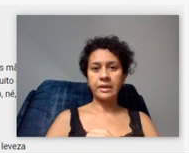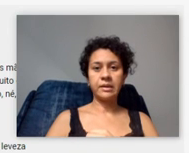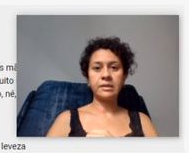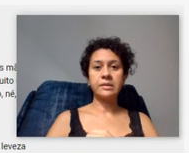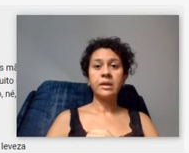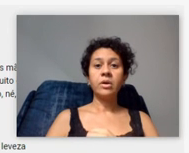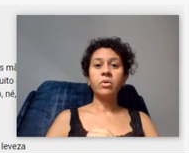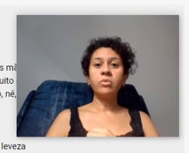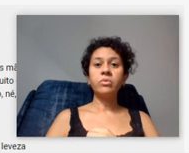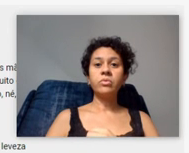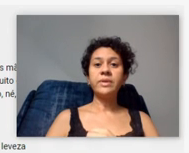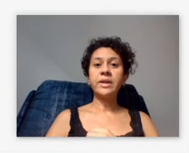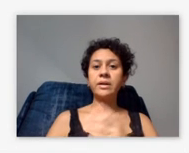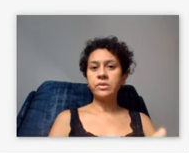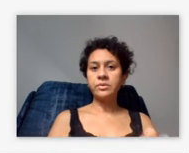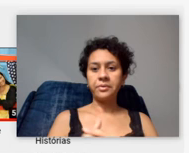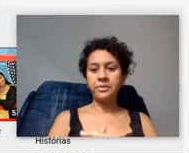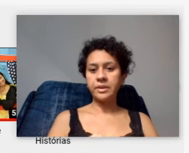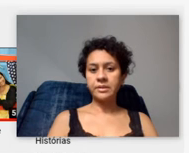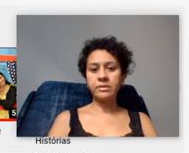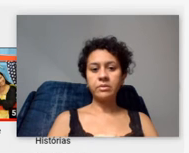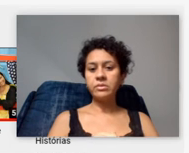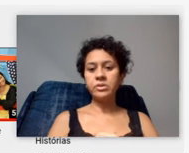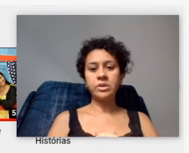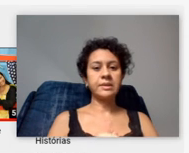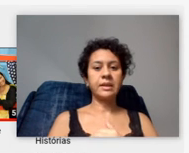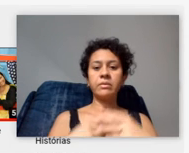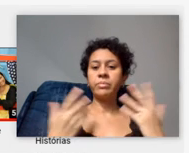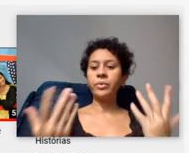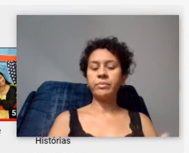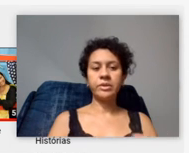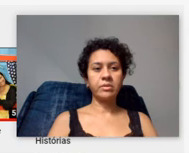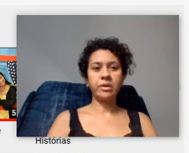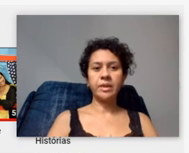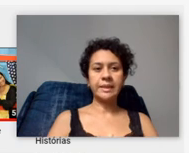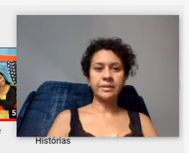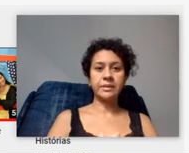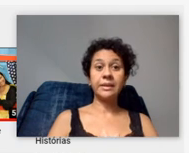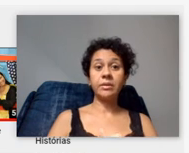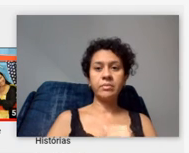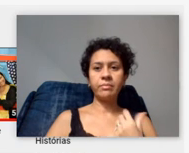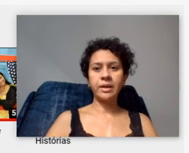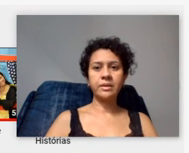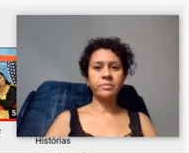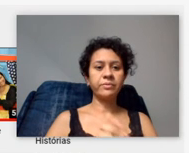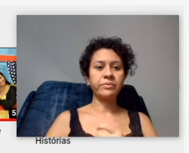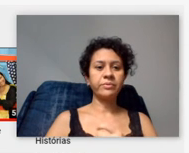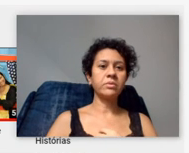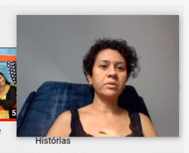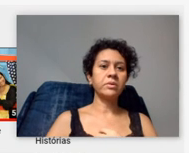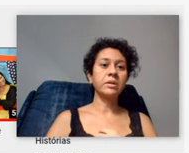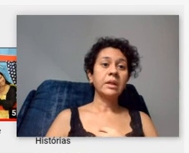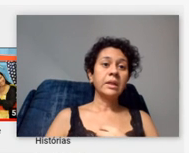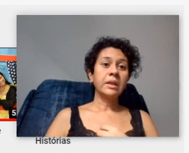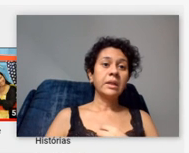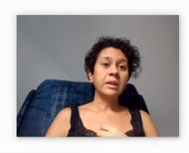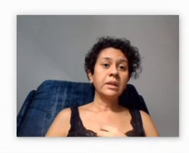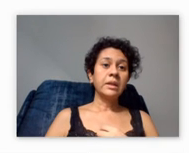histórias legais, ou do Varal de Histórias, todos os dias ela põe uma história bacana. E o que mais,